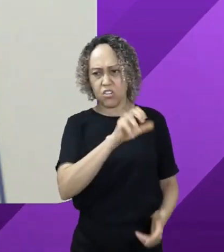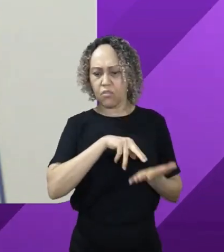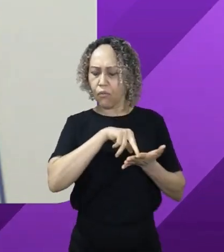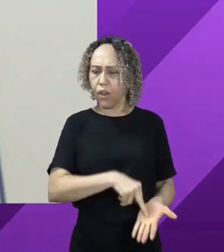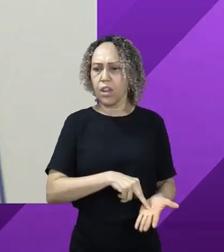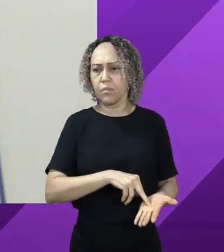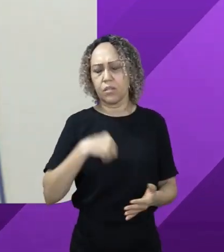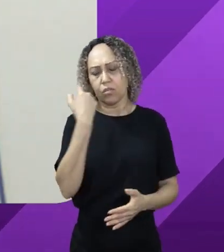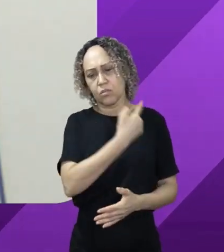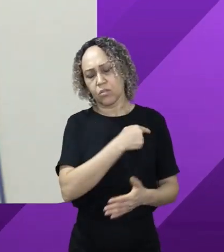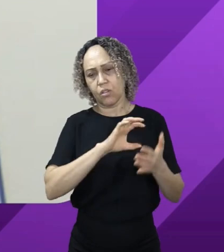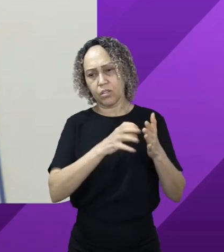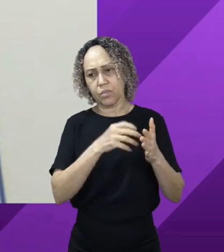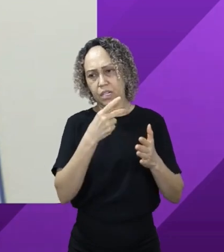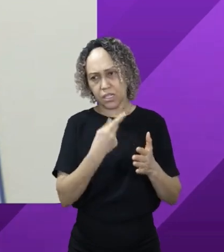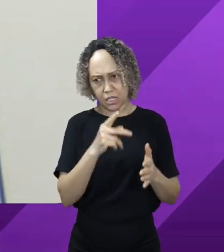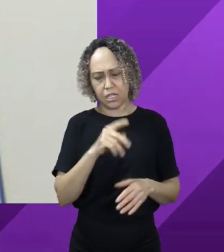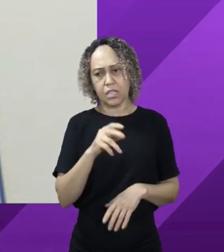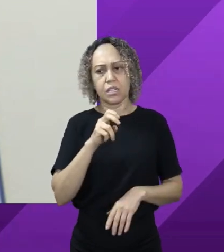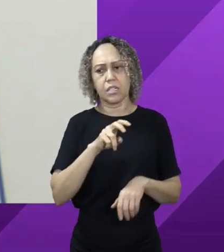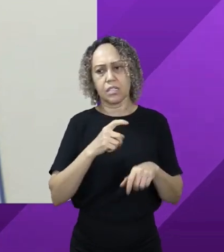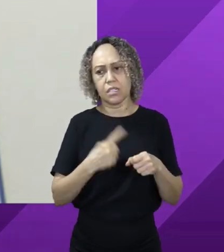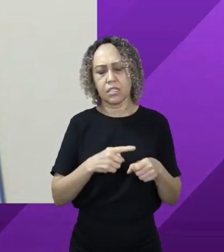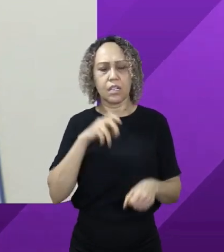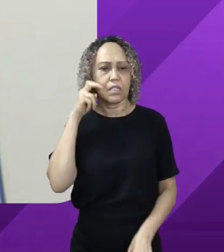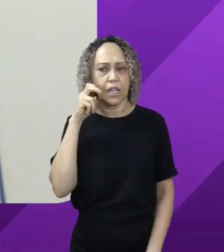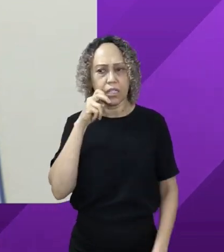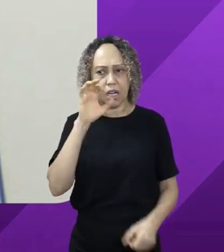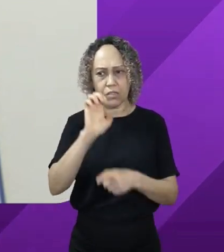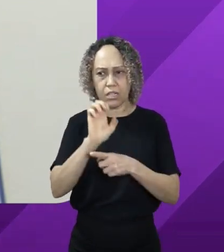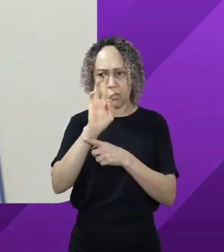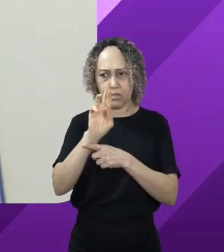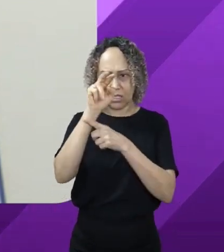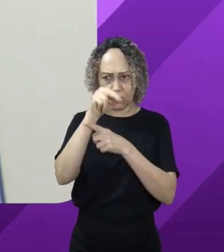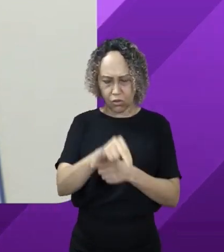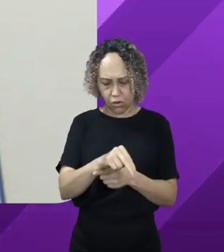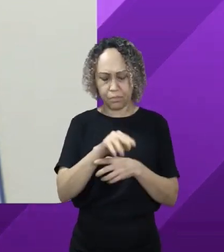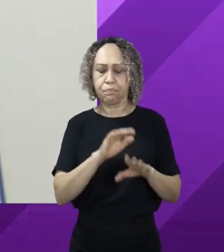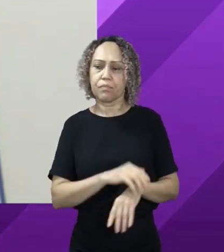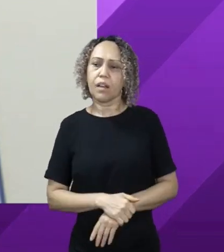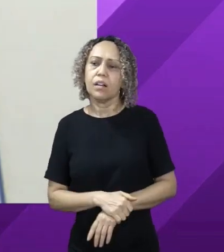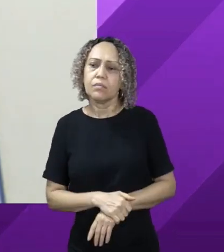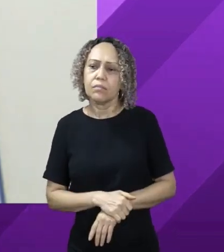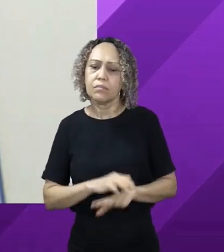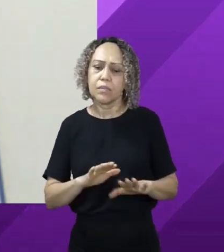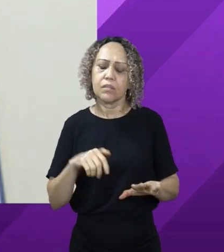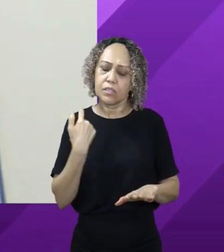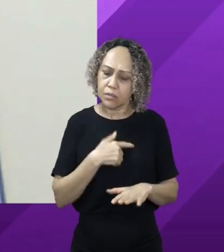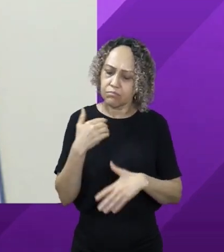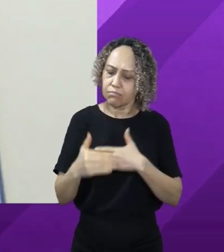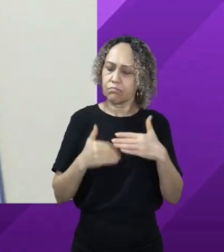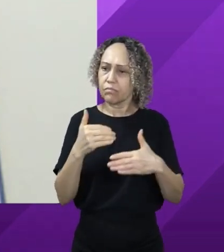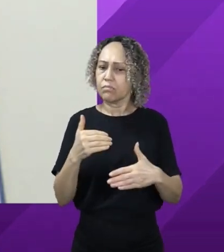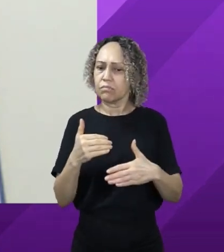aqui no nosso partido, né? E aqui em Natal, e no Rio Grande do Norte, e que estão aí, né, construindo, quando chegam nos espaços de poder, mostram a